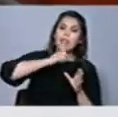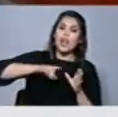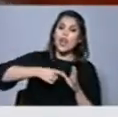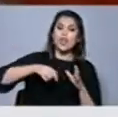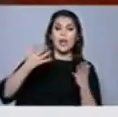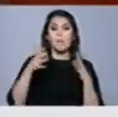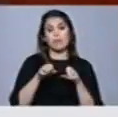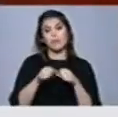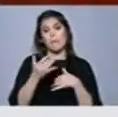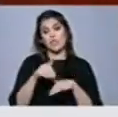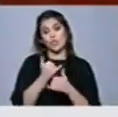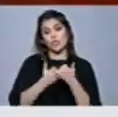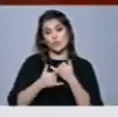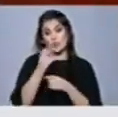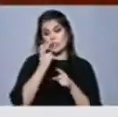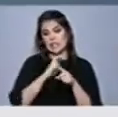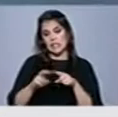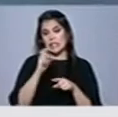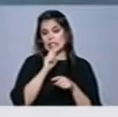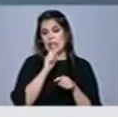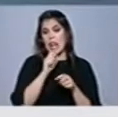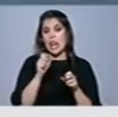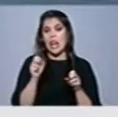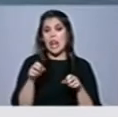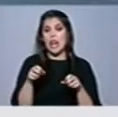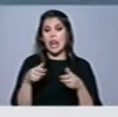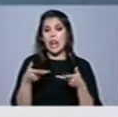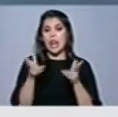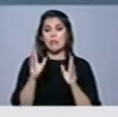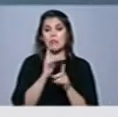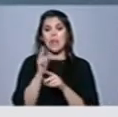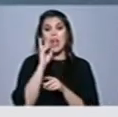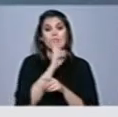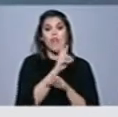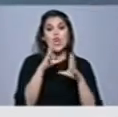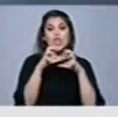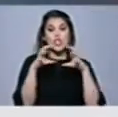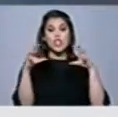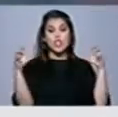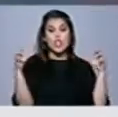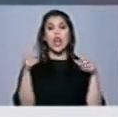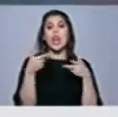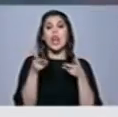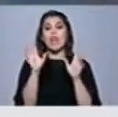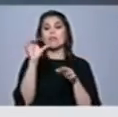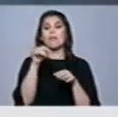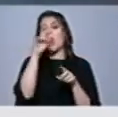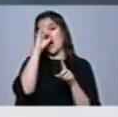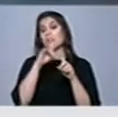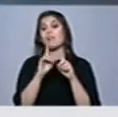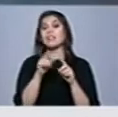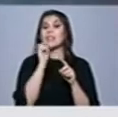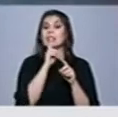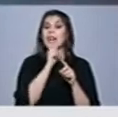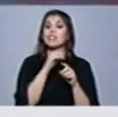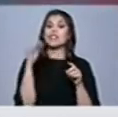mão, comece a mexer a massa para que se vá libertando, e começamos a ver aqui o vapor a libertar-se da taça, e para que comece também a arrefecer